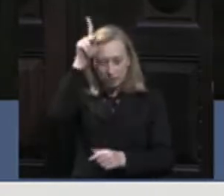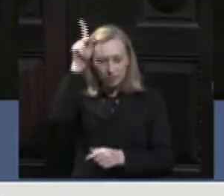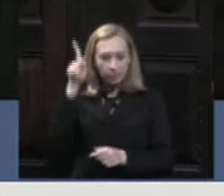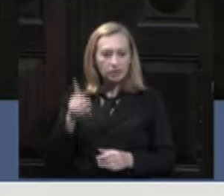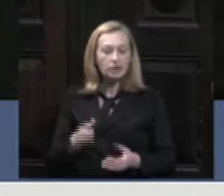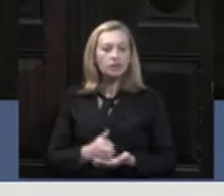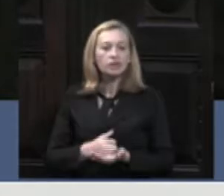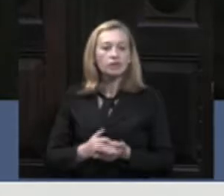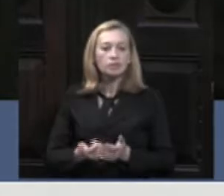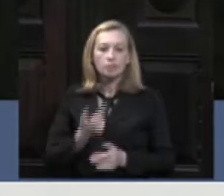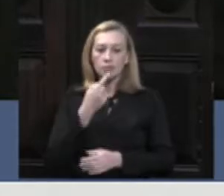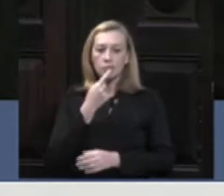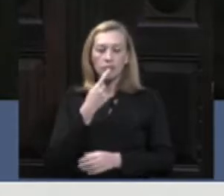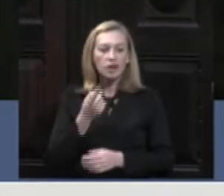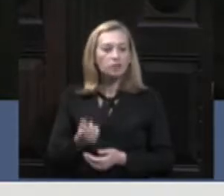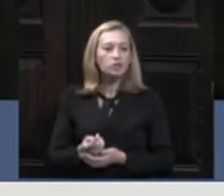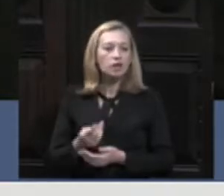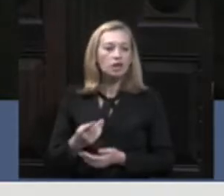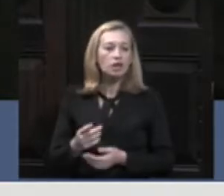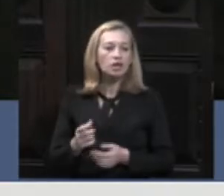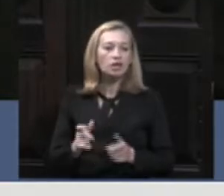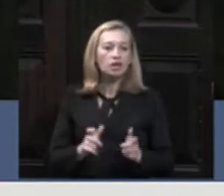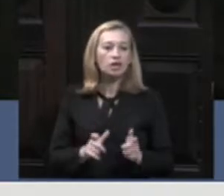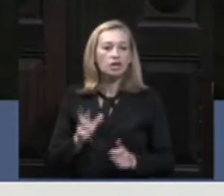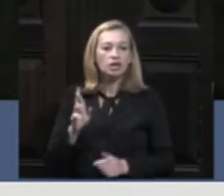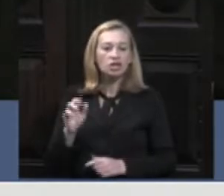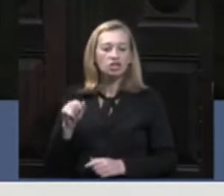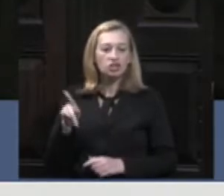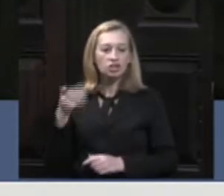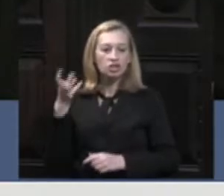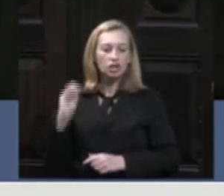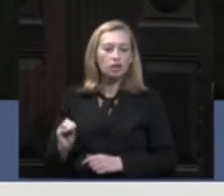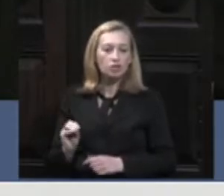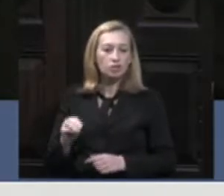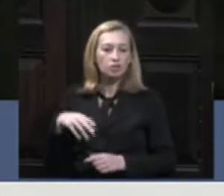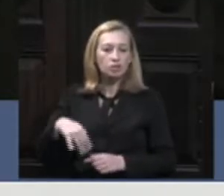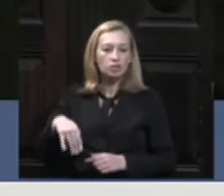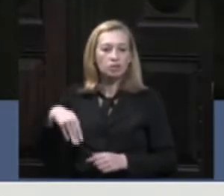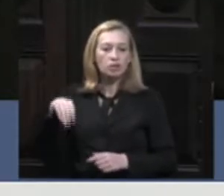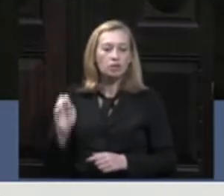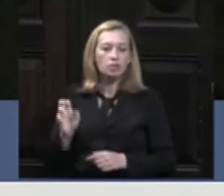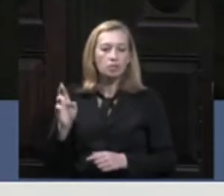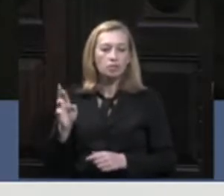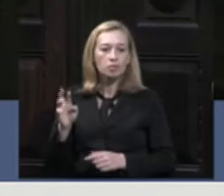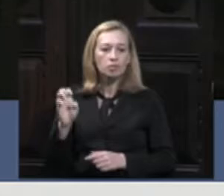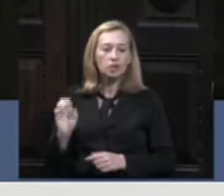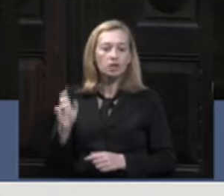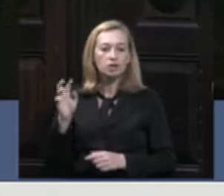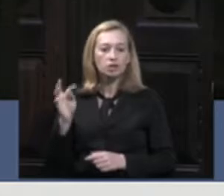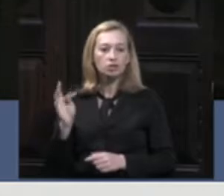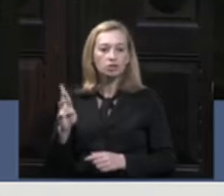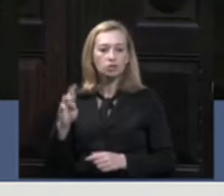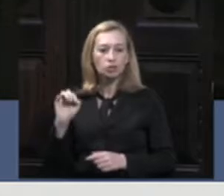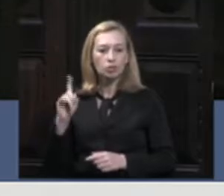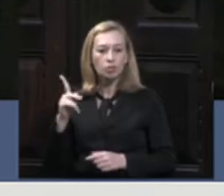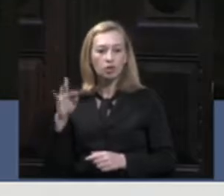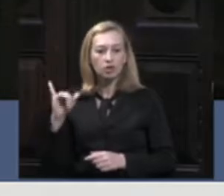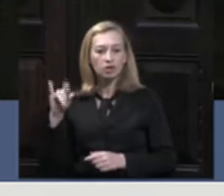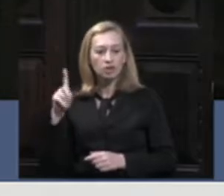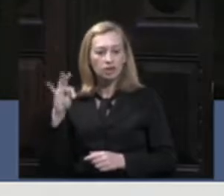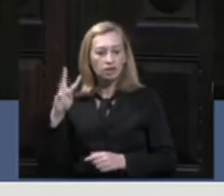região metropolitana e onde ela finda. Ocorre